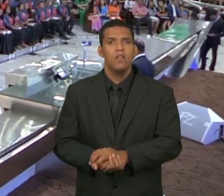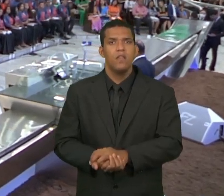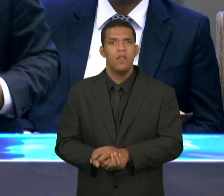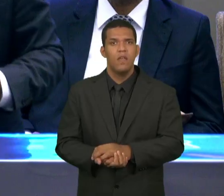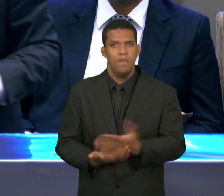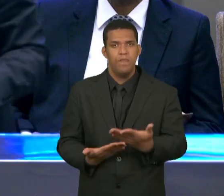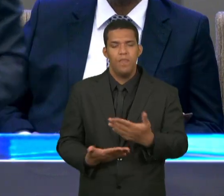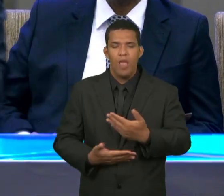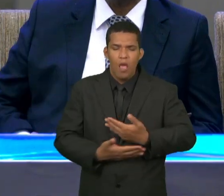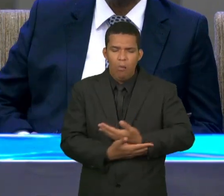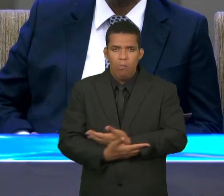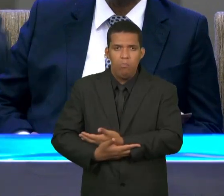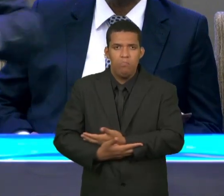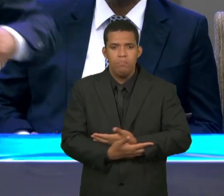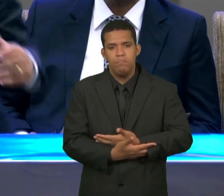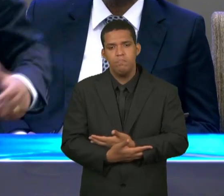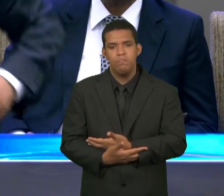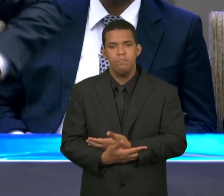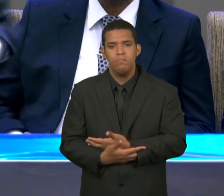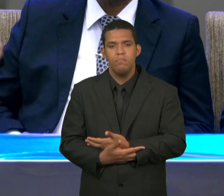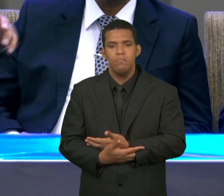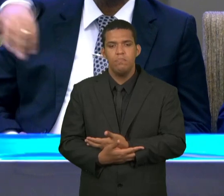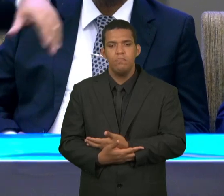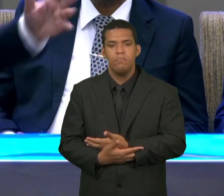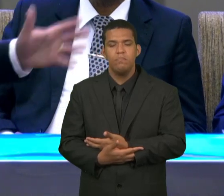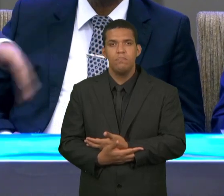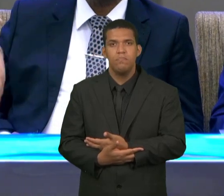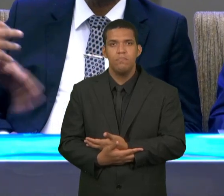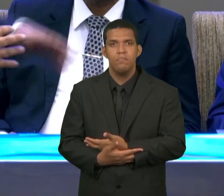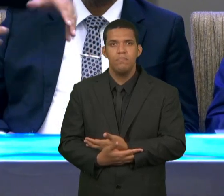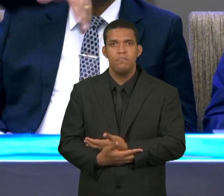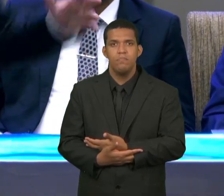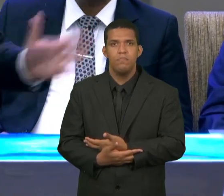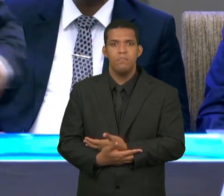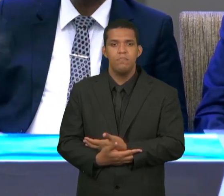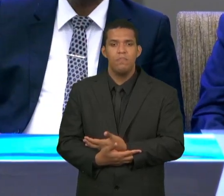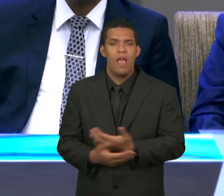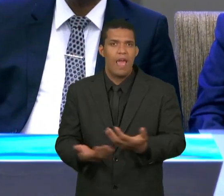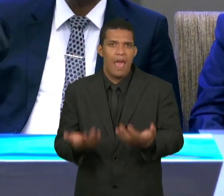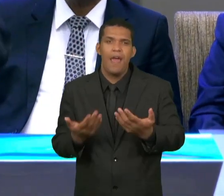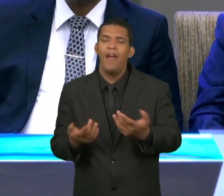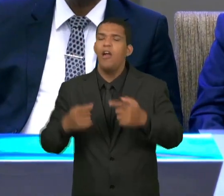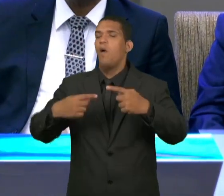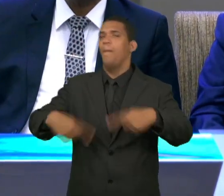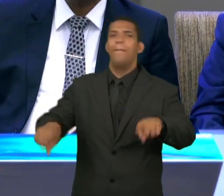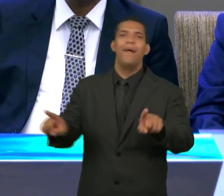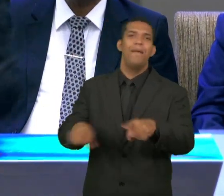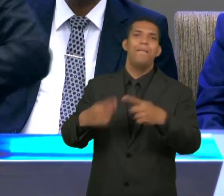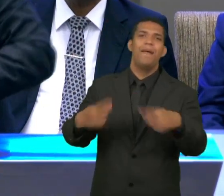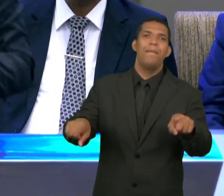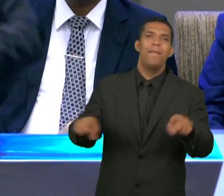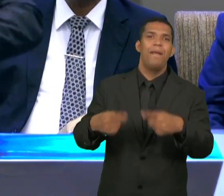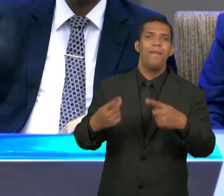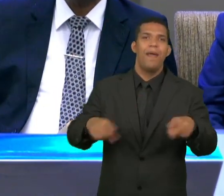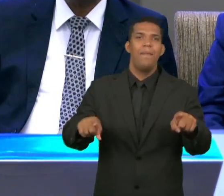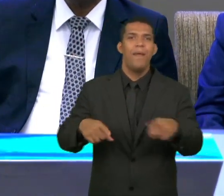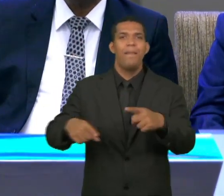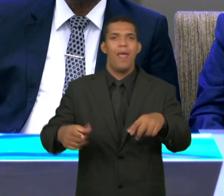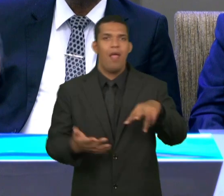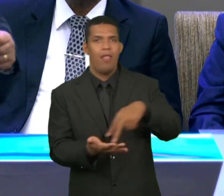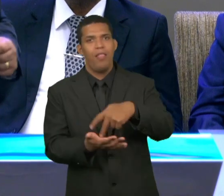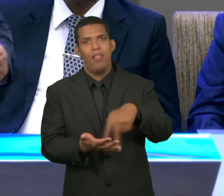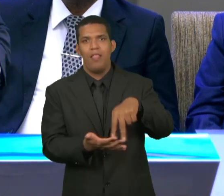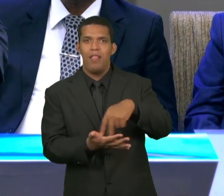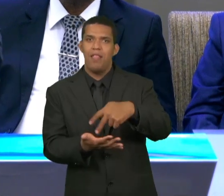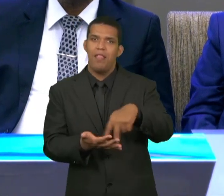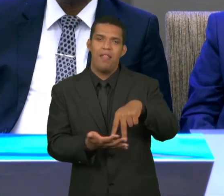mãe, e ele queria maestrar quando o coral cantava e dançava com a música no colo da